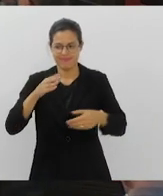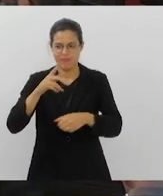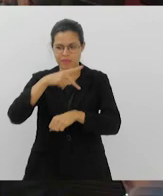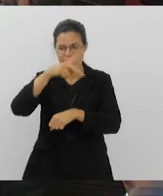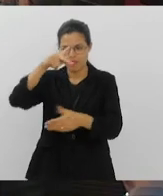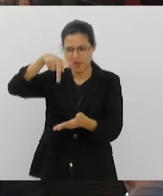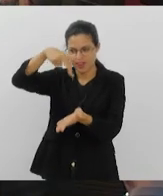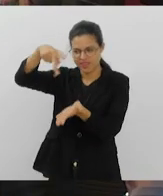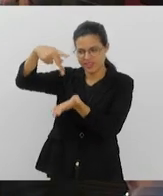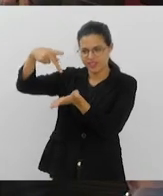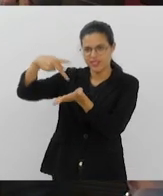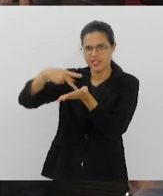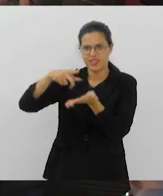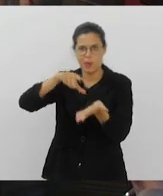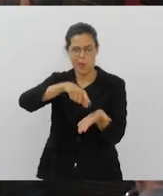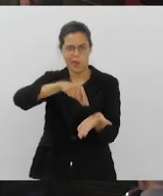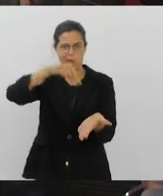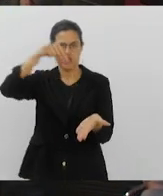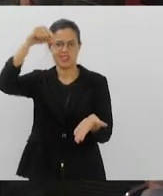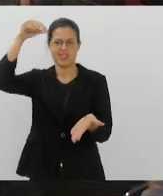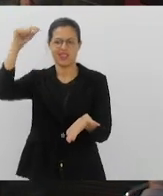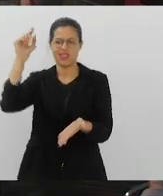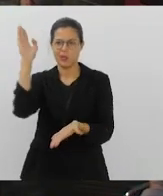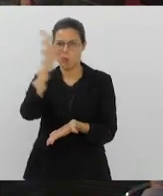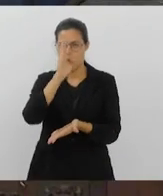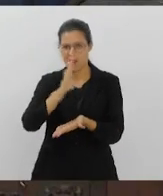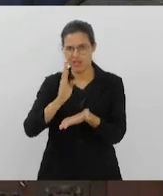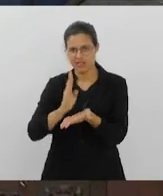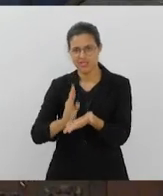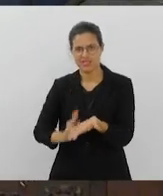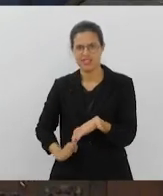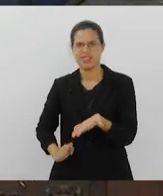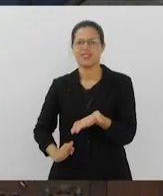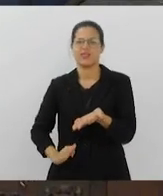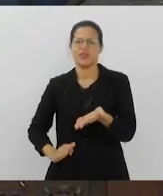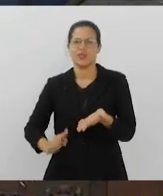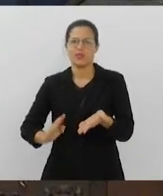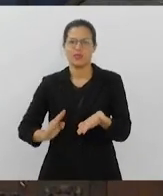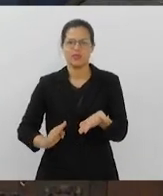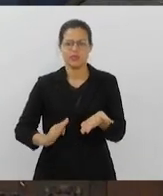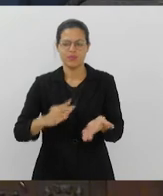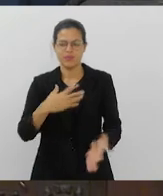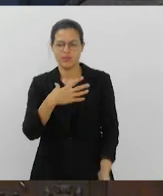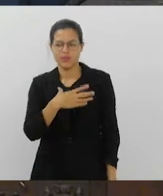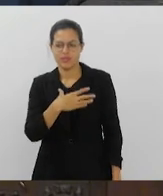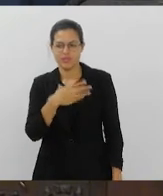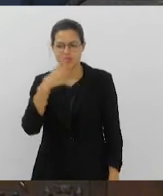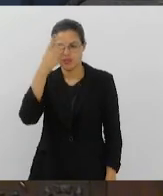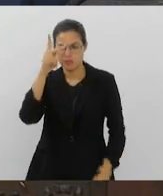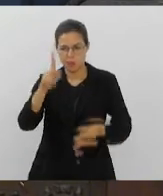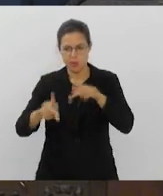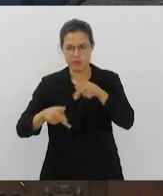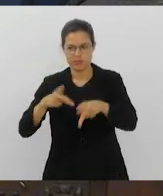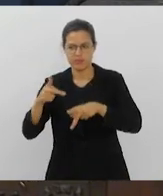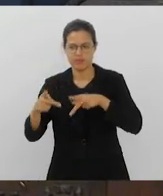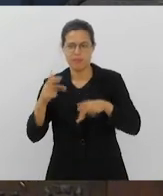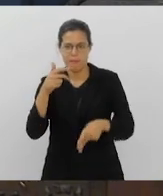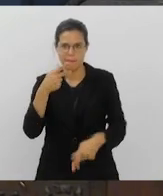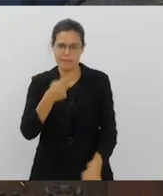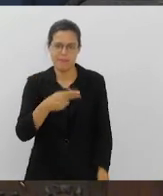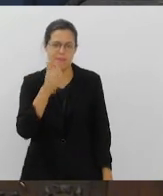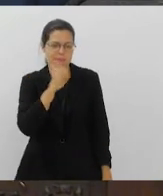outras mil és tu, Brasil, ó pátria amada, dos filhos deste sol és mãe gentil, pátria